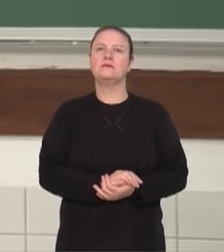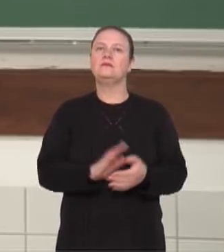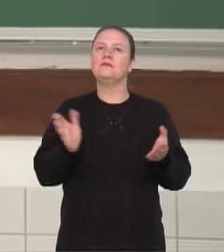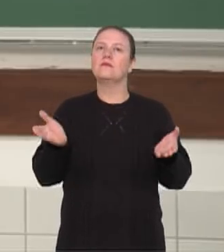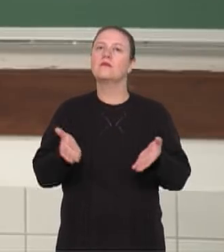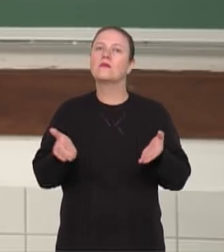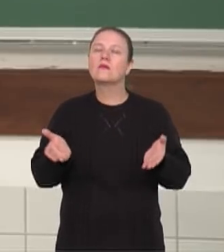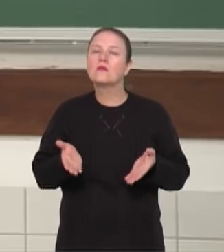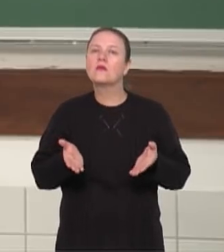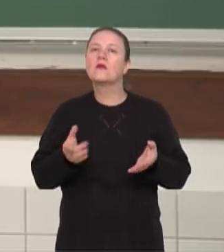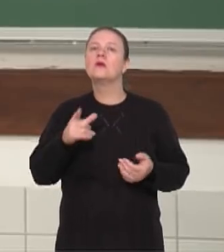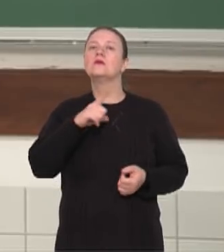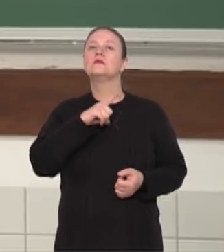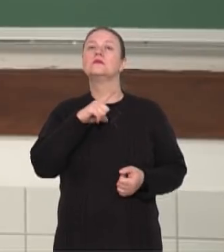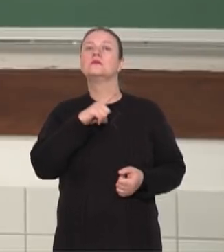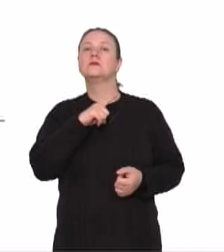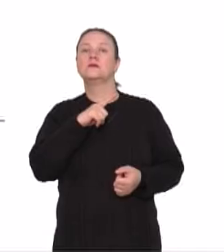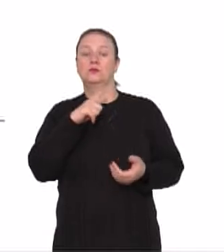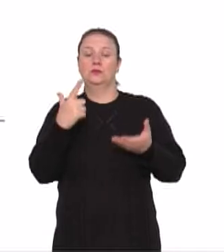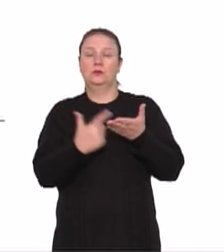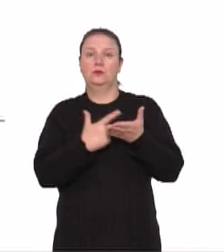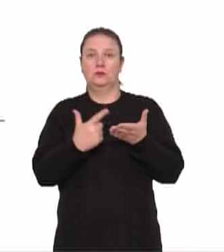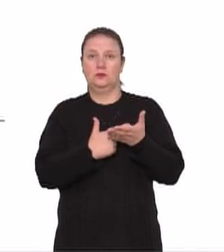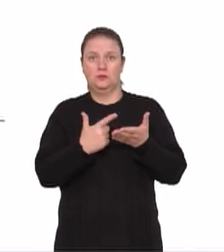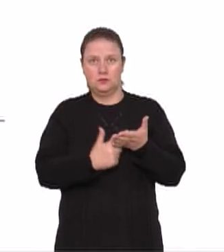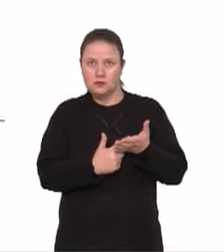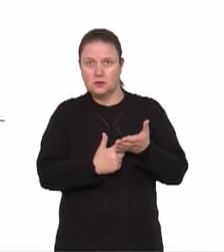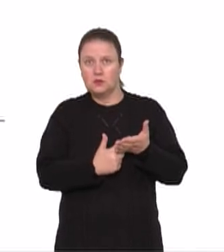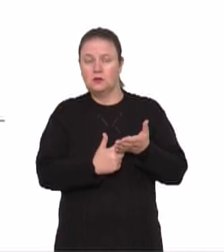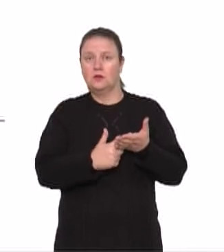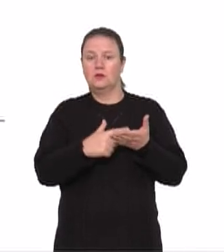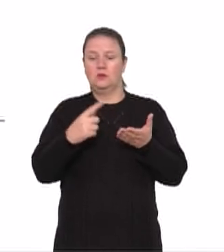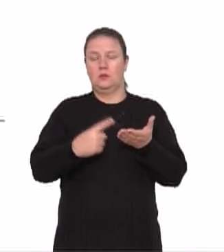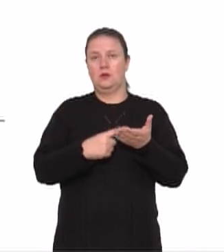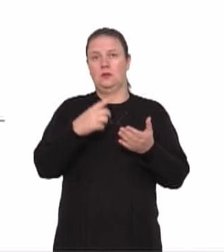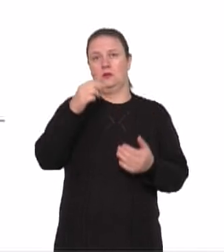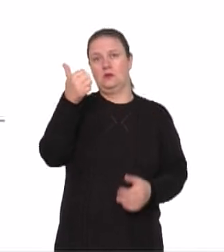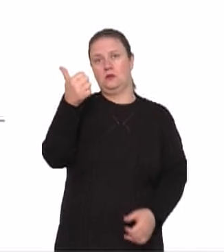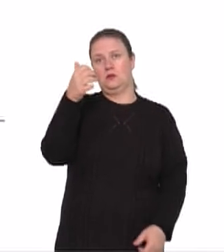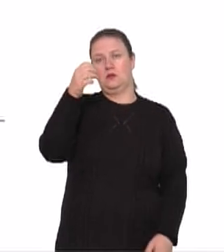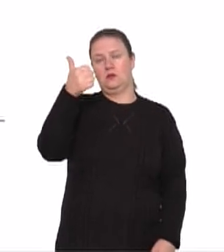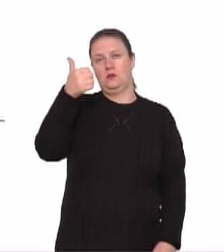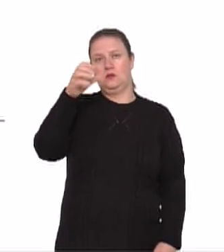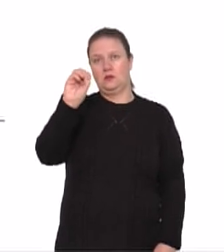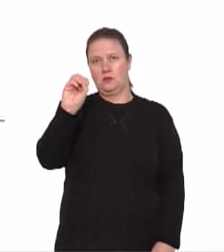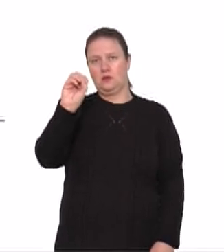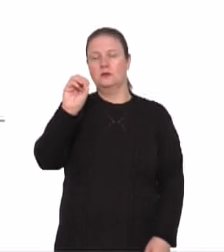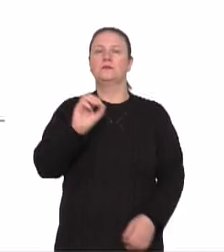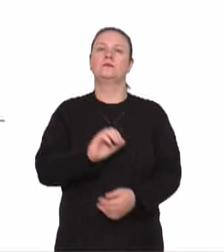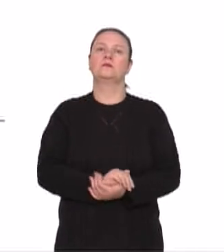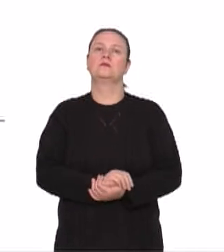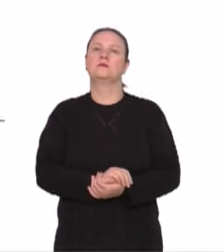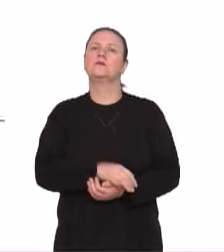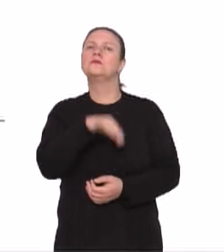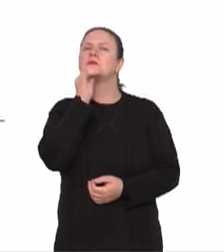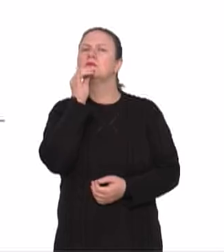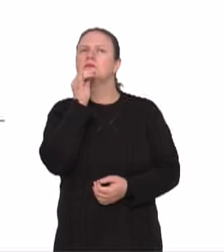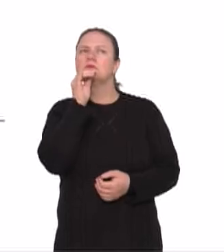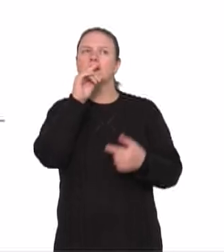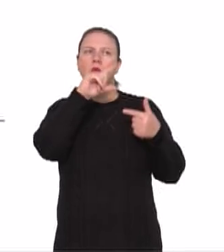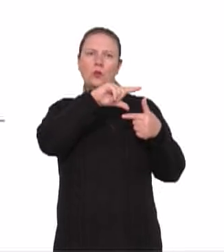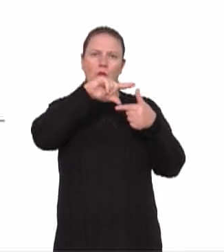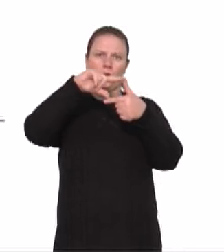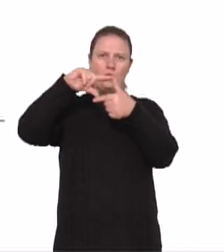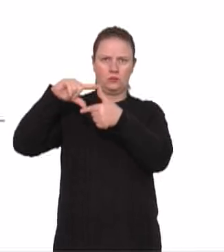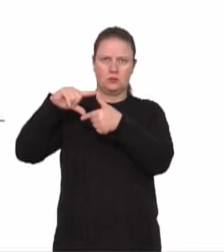Então, vocês têm no livro didático de vocês, na página 110, um modelo de charge que a gente